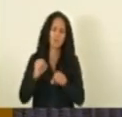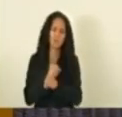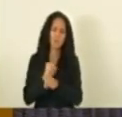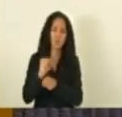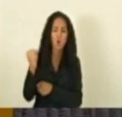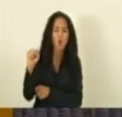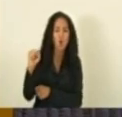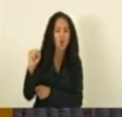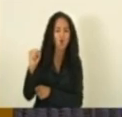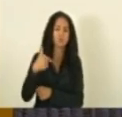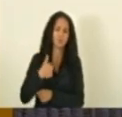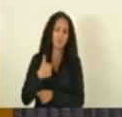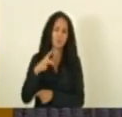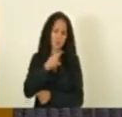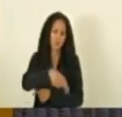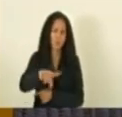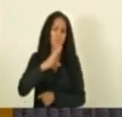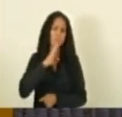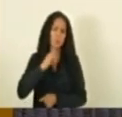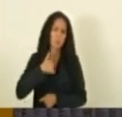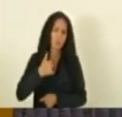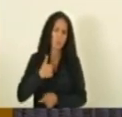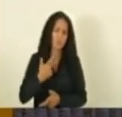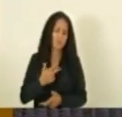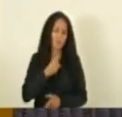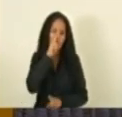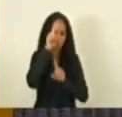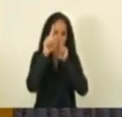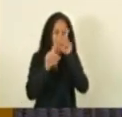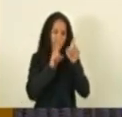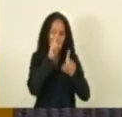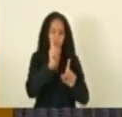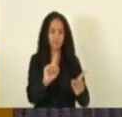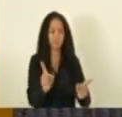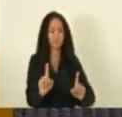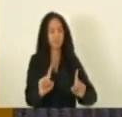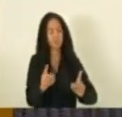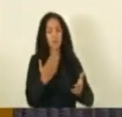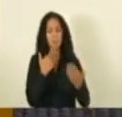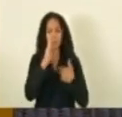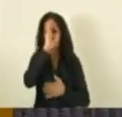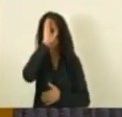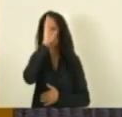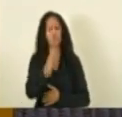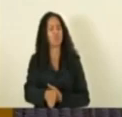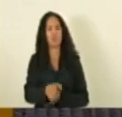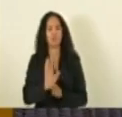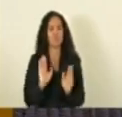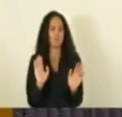perfeitamente que eu não tenho meias palavras e a minha conversa é reta.